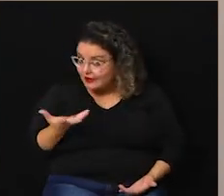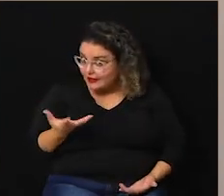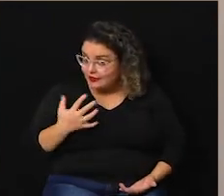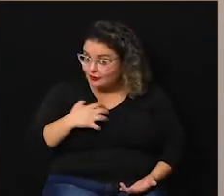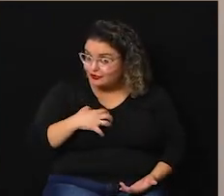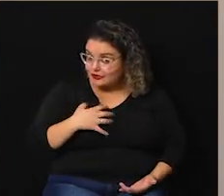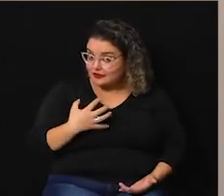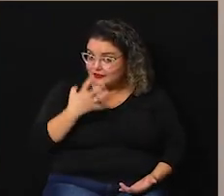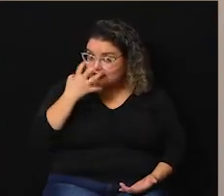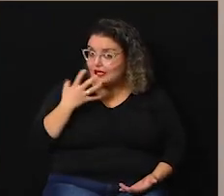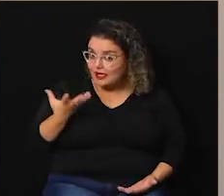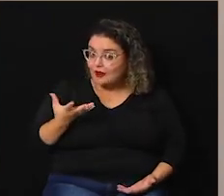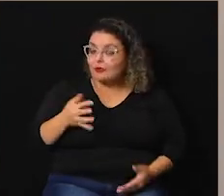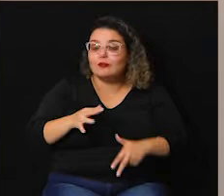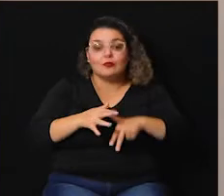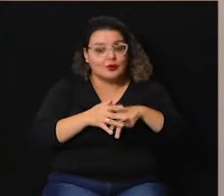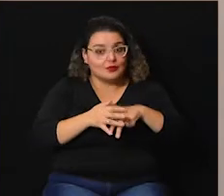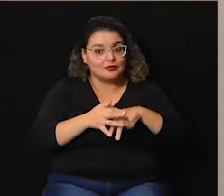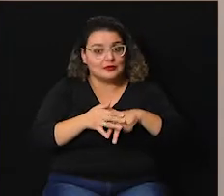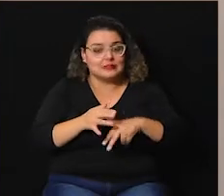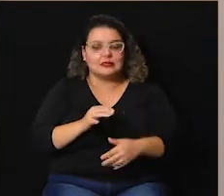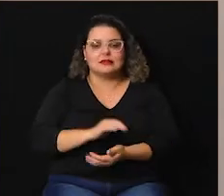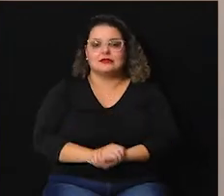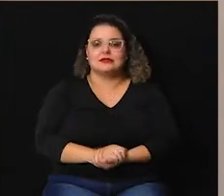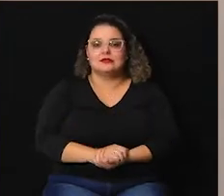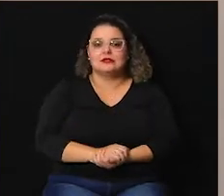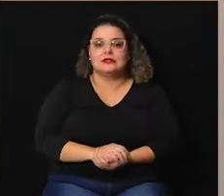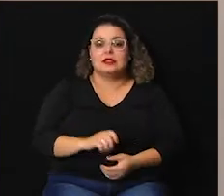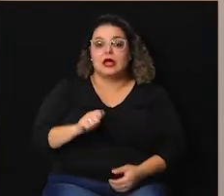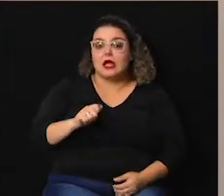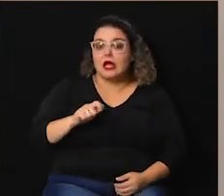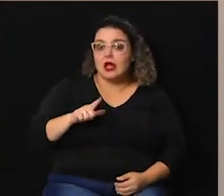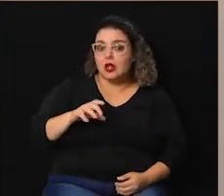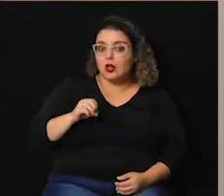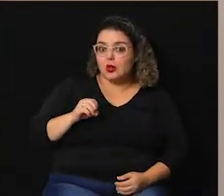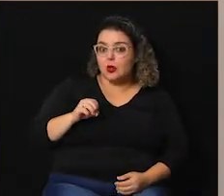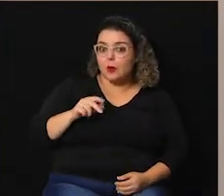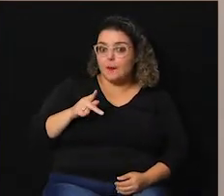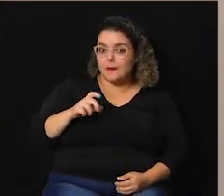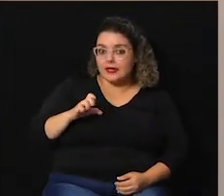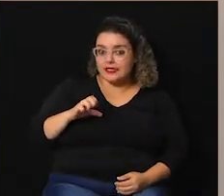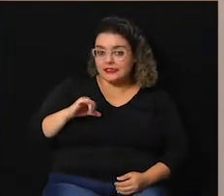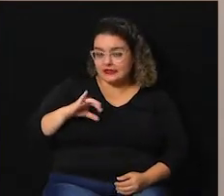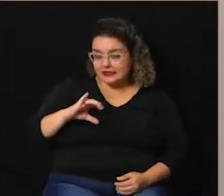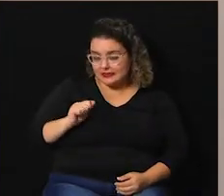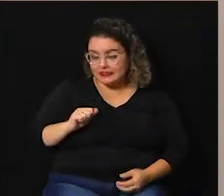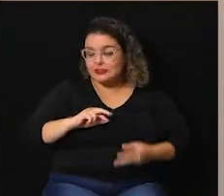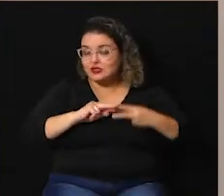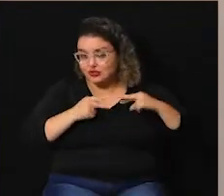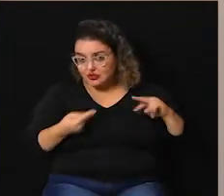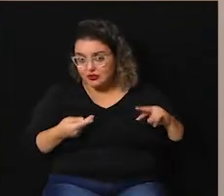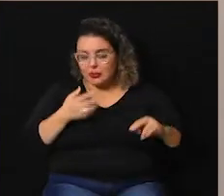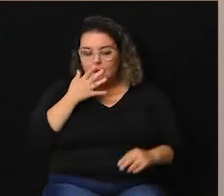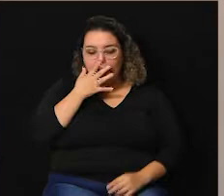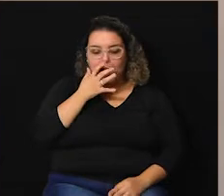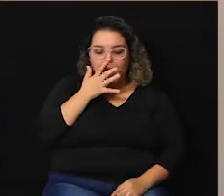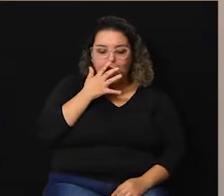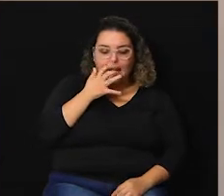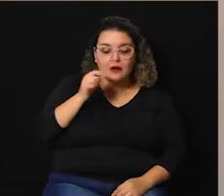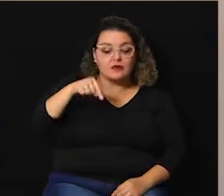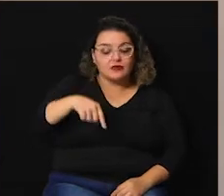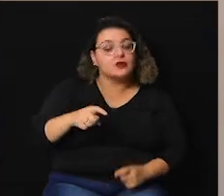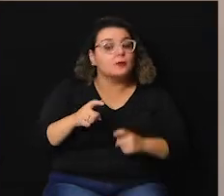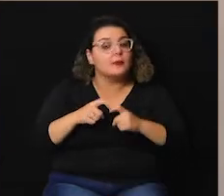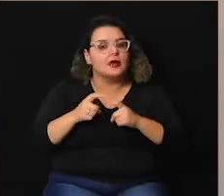de uma maneira séria com os meus pacientes aqui, de alopecia androgenética. Não adianta chegar no